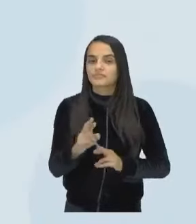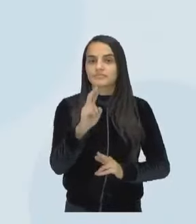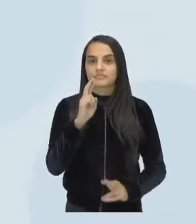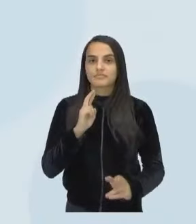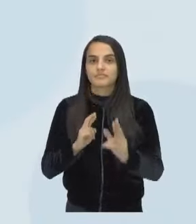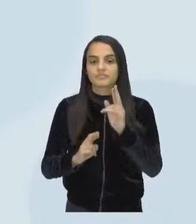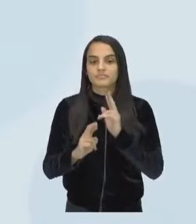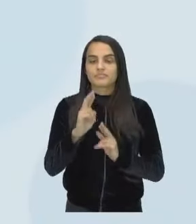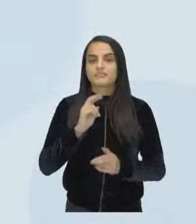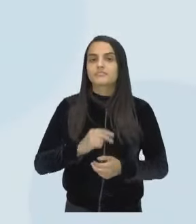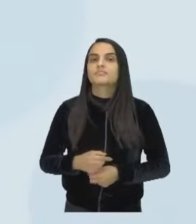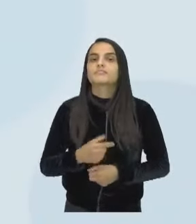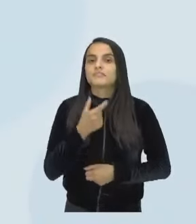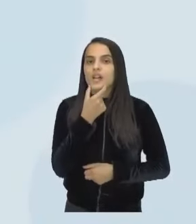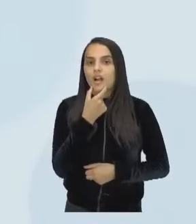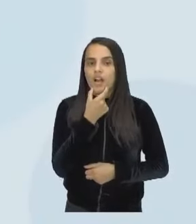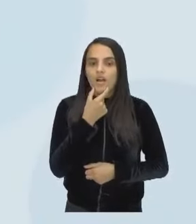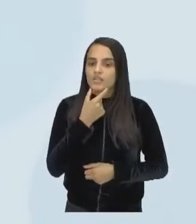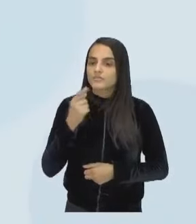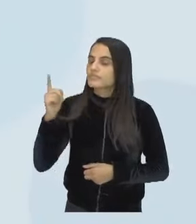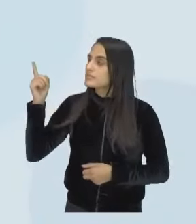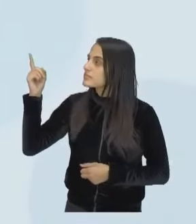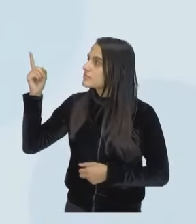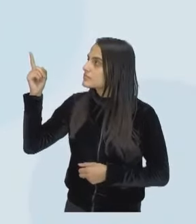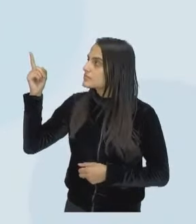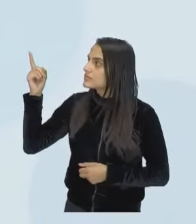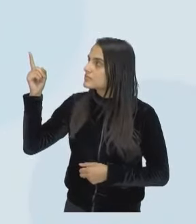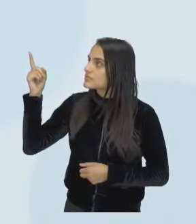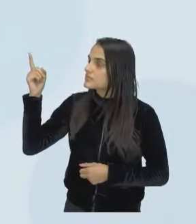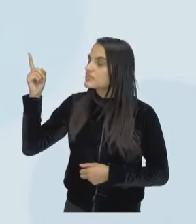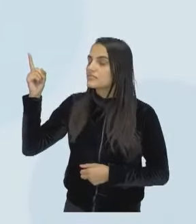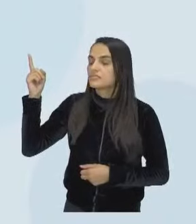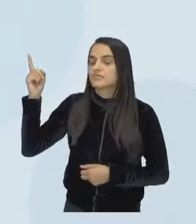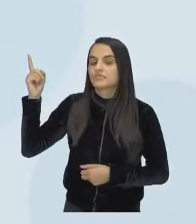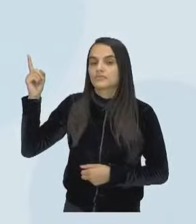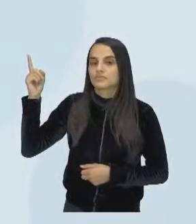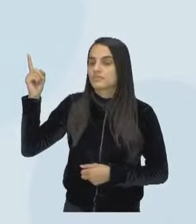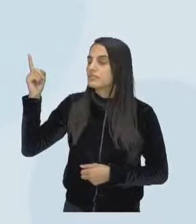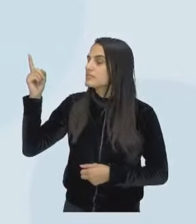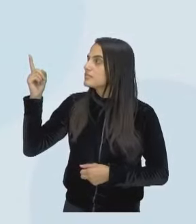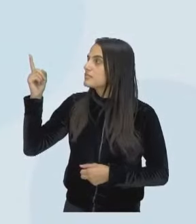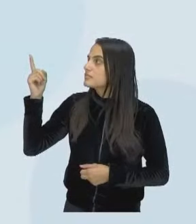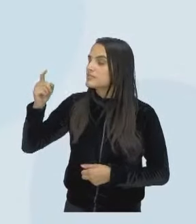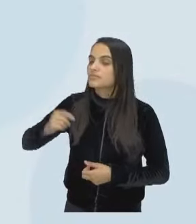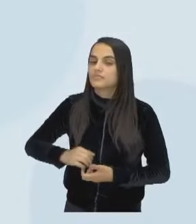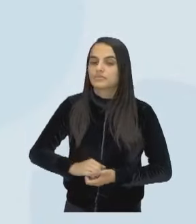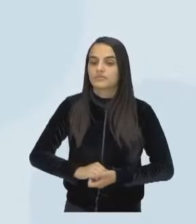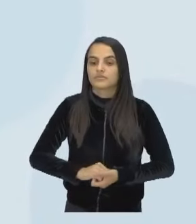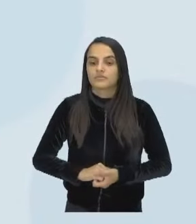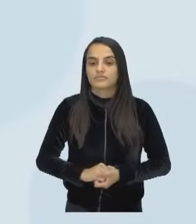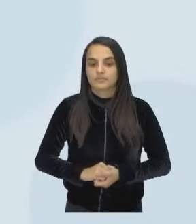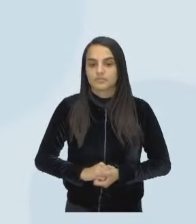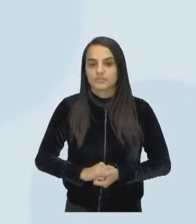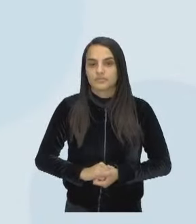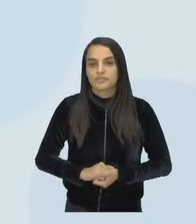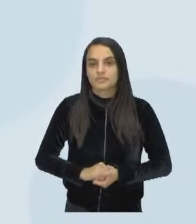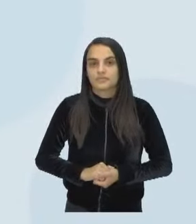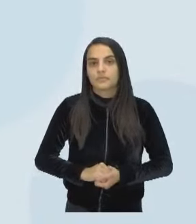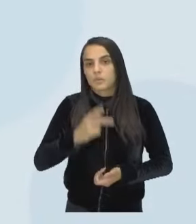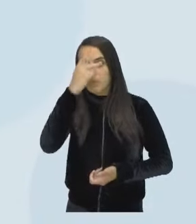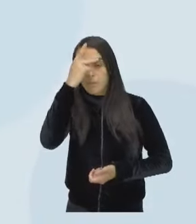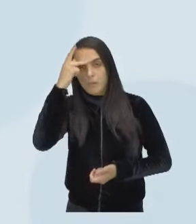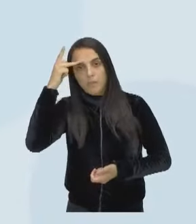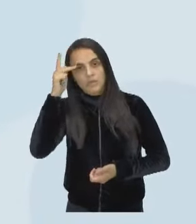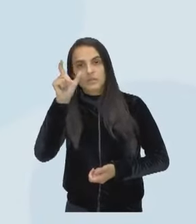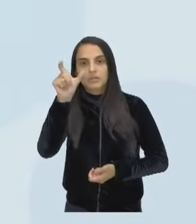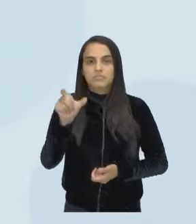A person who studies behavior and the way in which the mind actually works. Então, uma pessoa aí